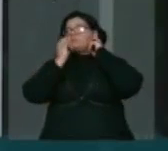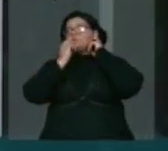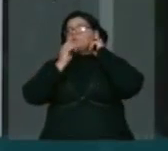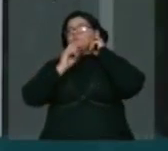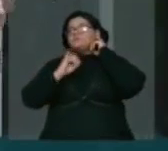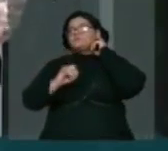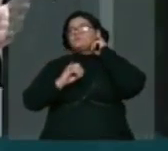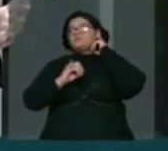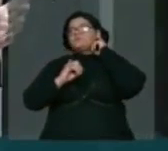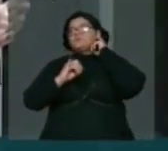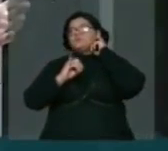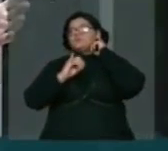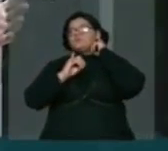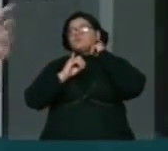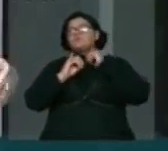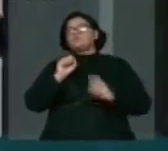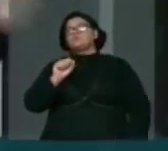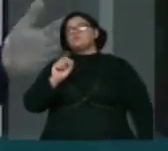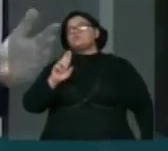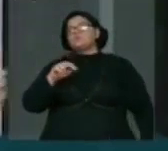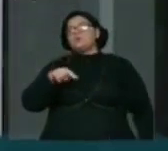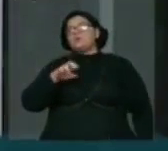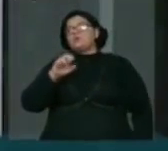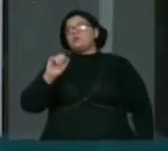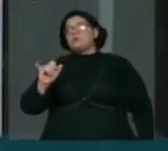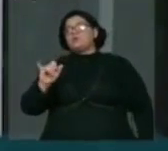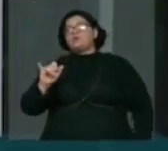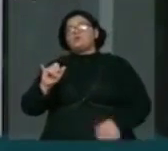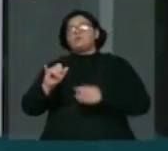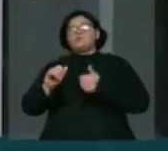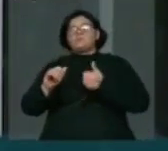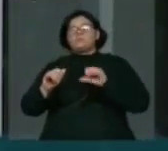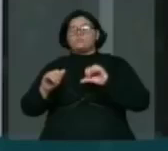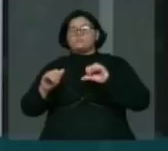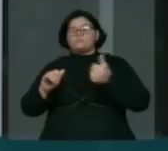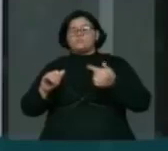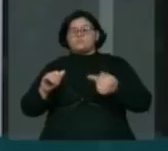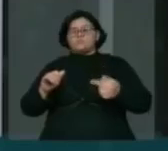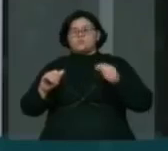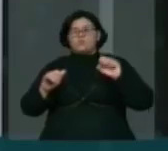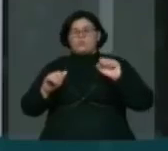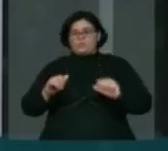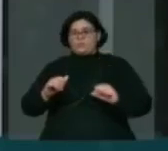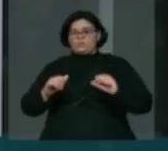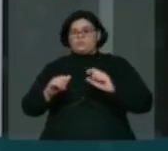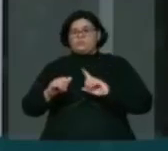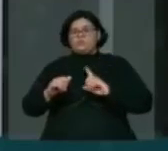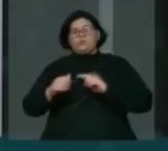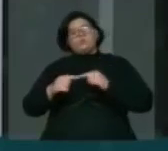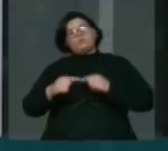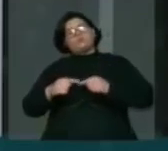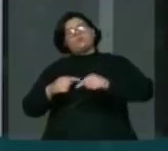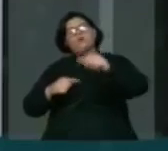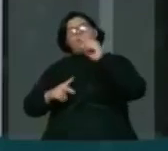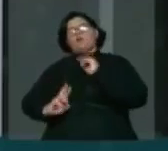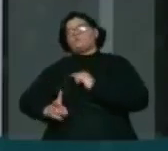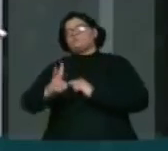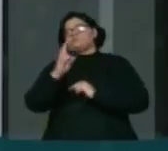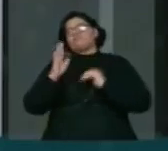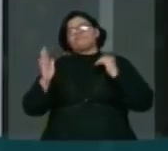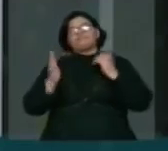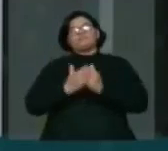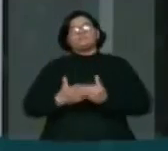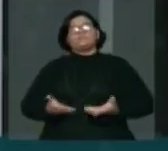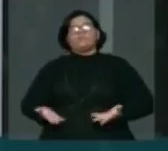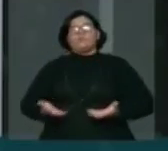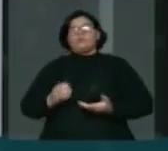Sarney em 1988 não tivesse sido prorrogado 1 ano, e se as eleições tivessem sido realizadas em 1998,